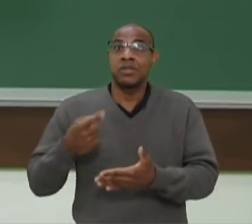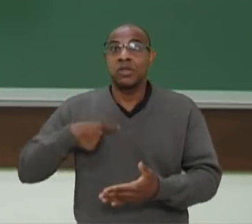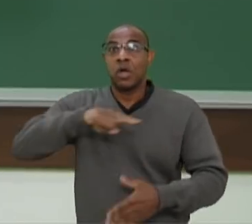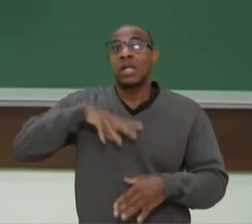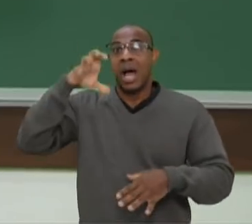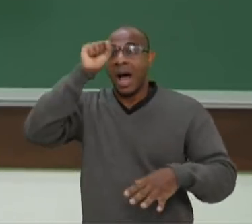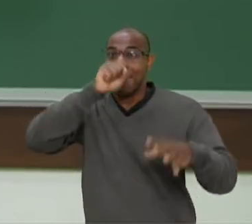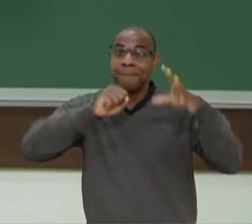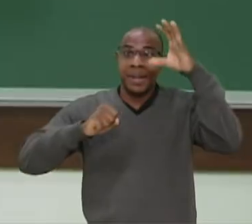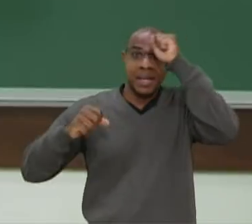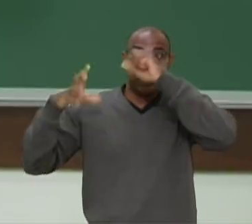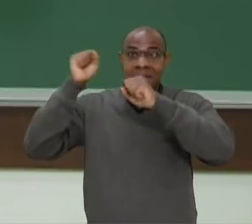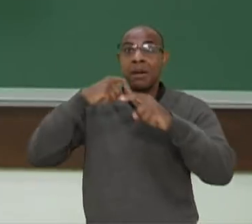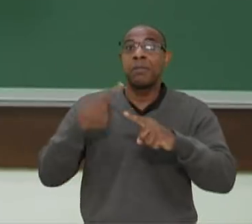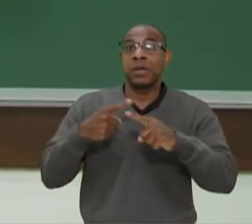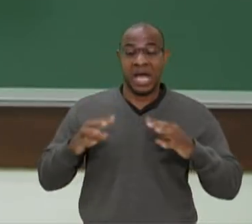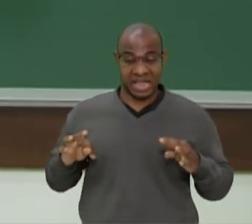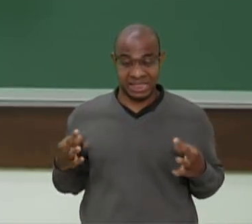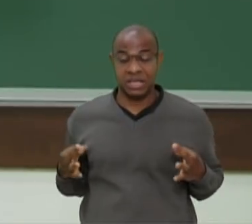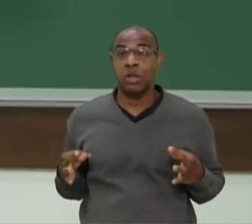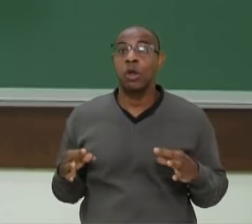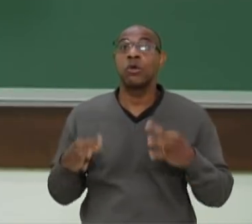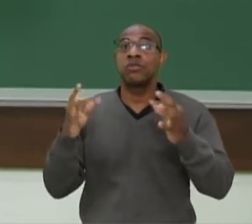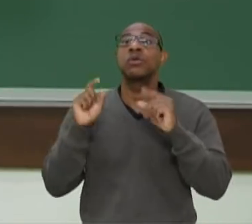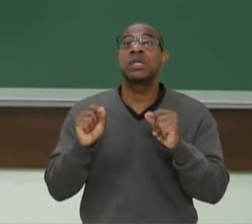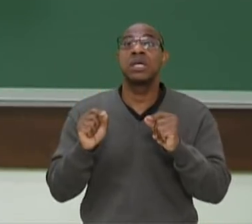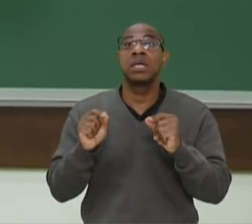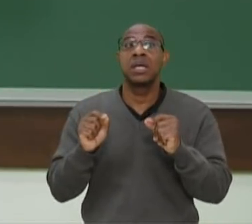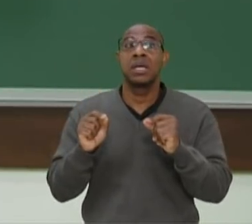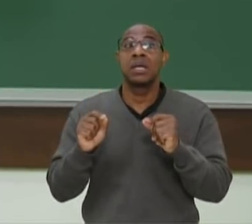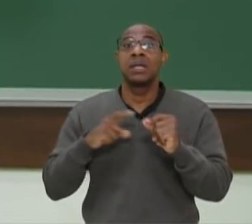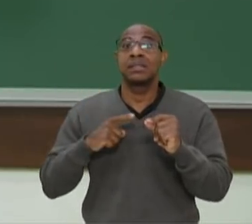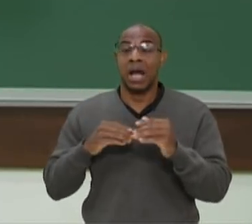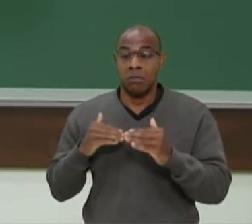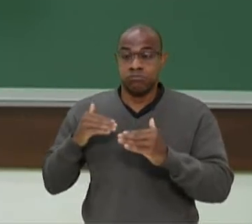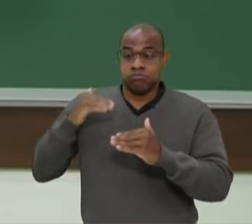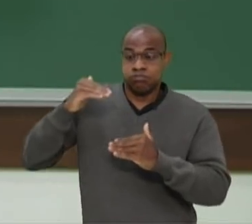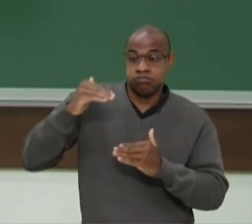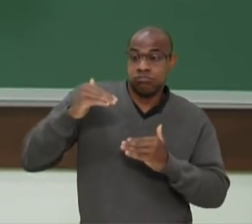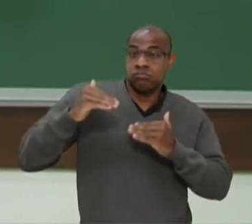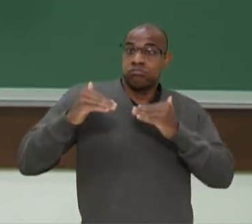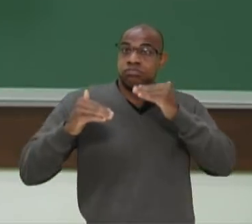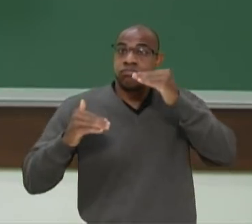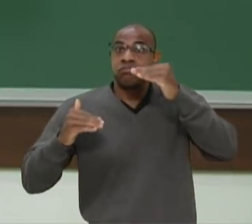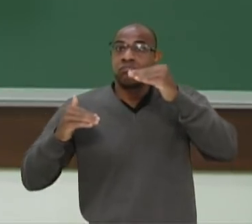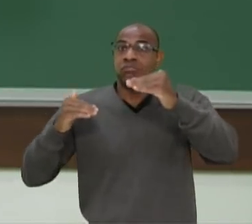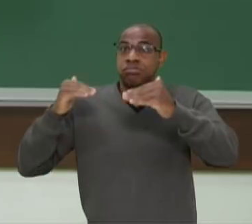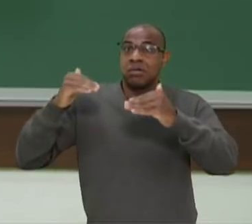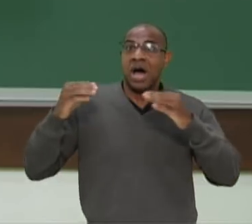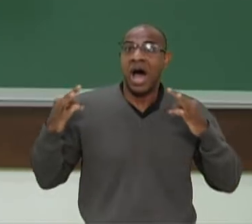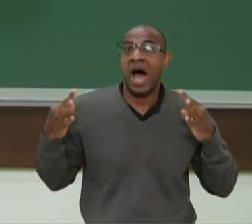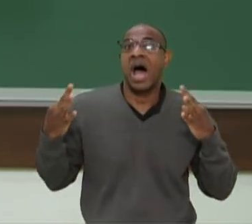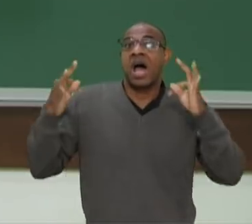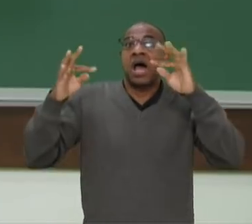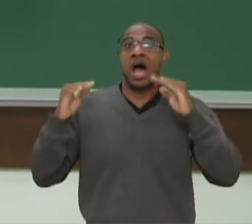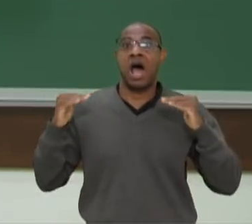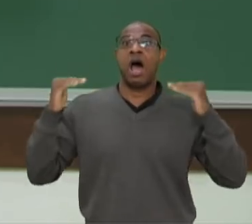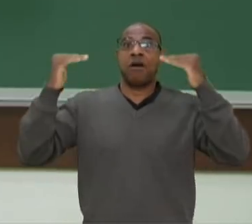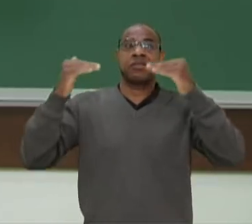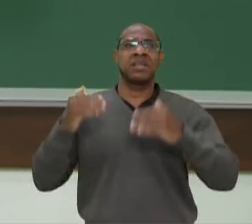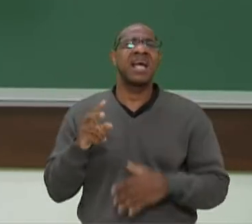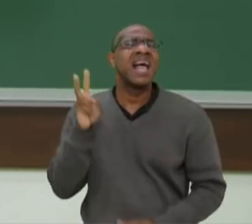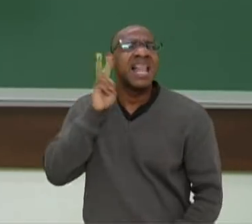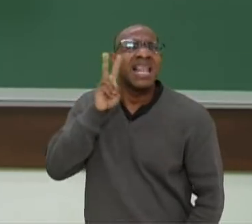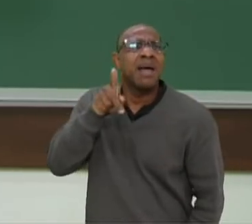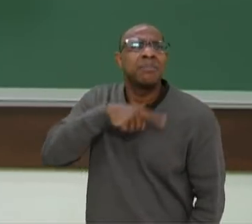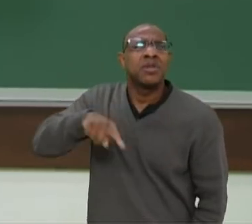aprender, porque a tecnologia cada vez mais ela está avançando. Lembra que nós lemos um texto